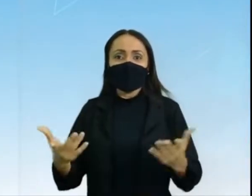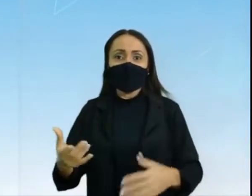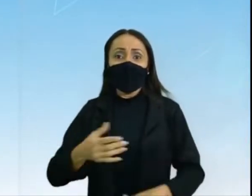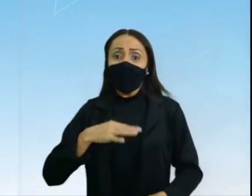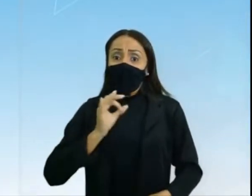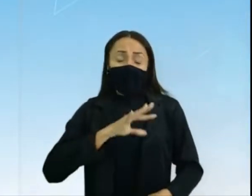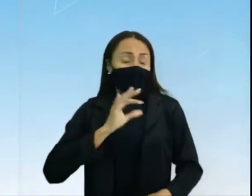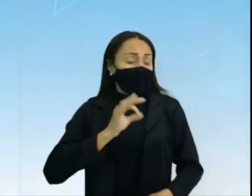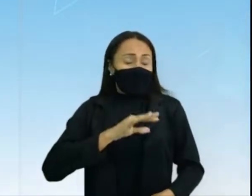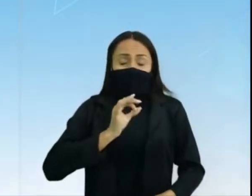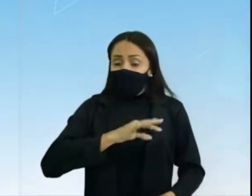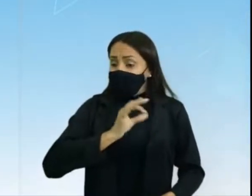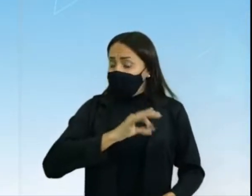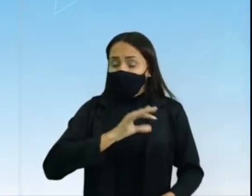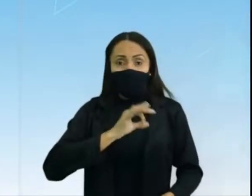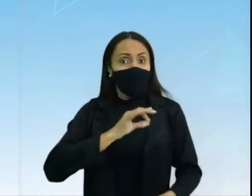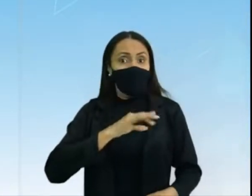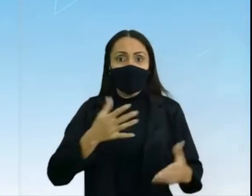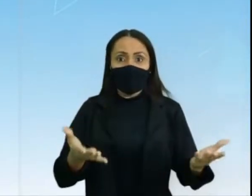é que seria?